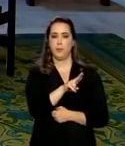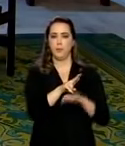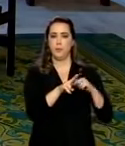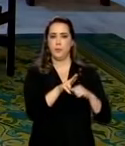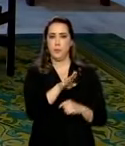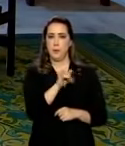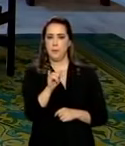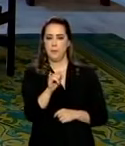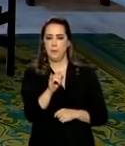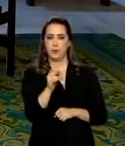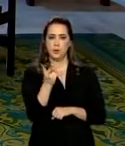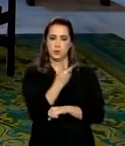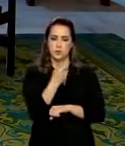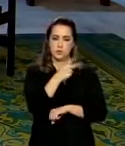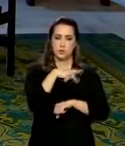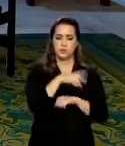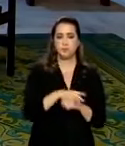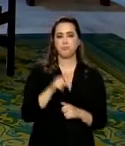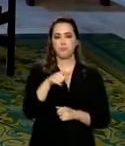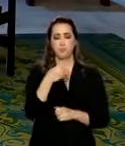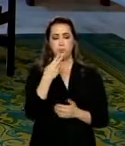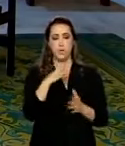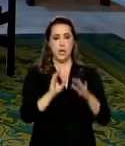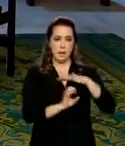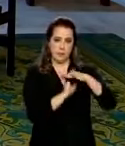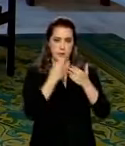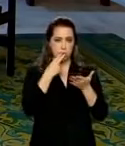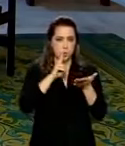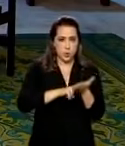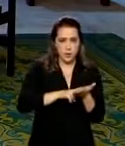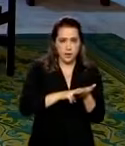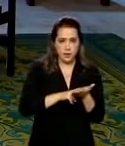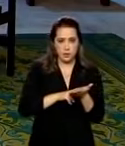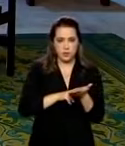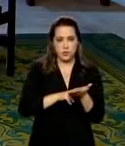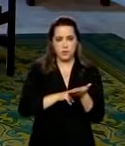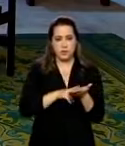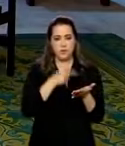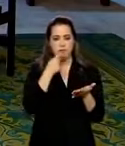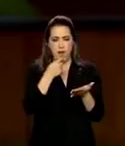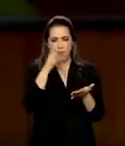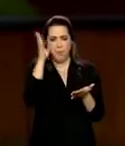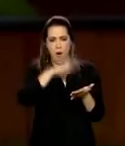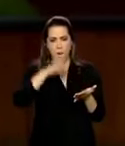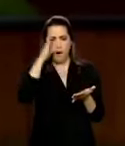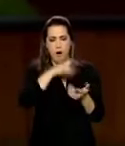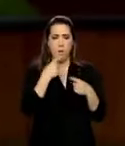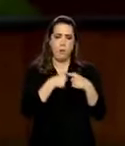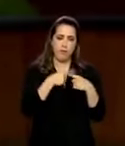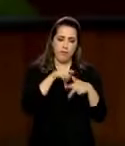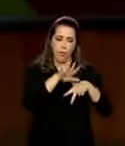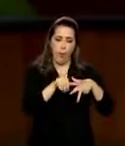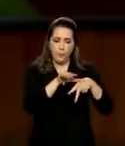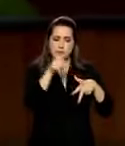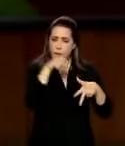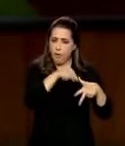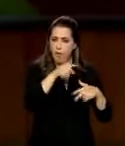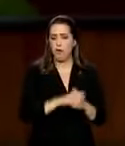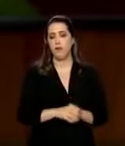falado, né? Porque a grande corrupção começou lá, em 2004, né? Com o tal do Mensalão, né? Os Correios, que sempre